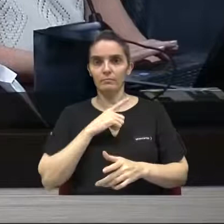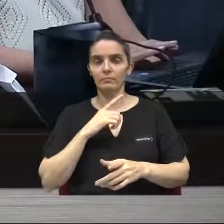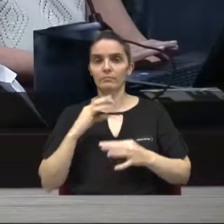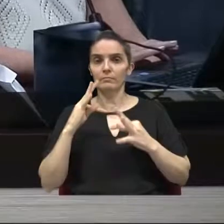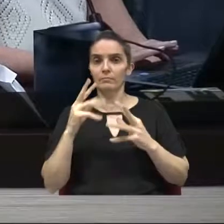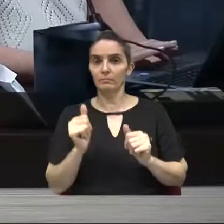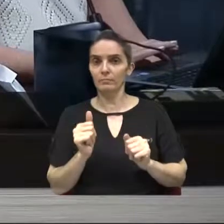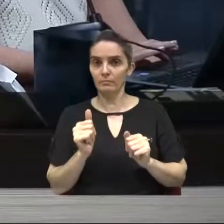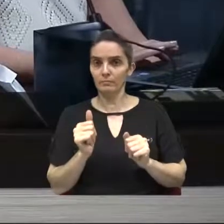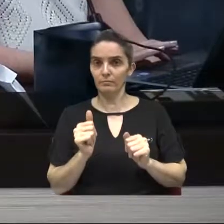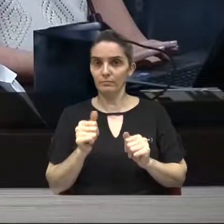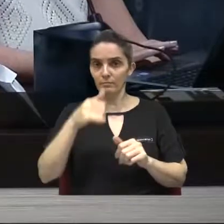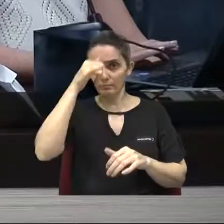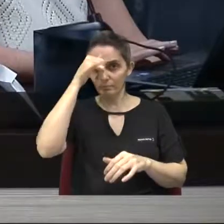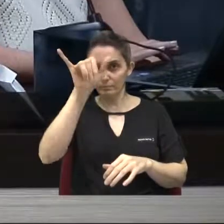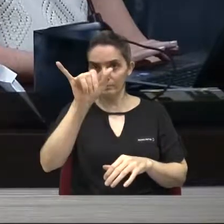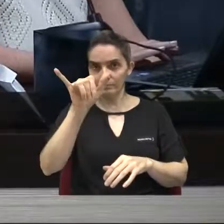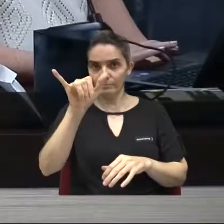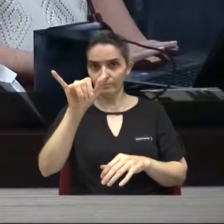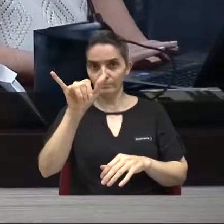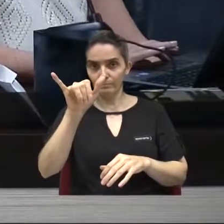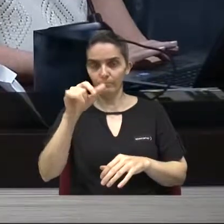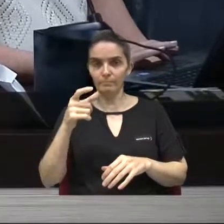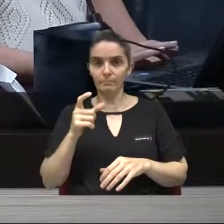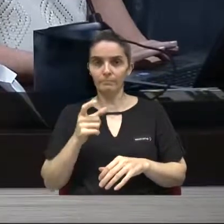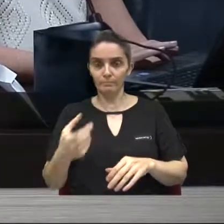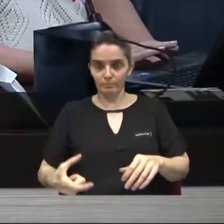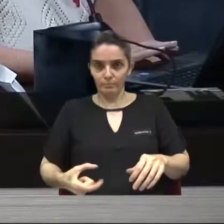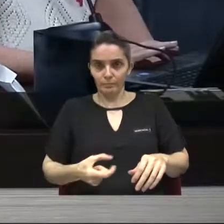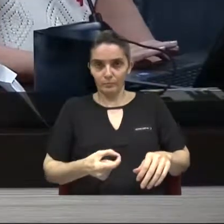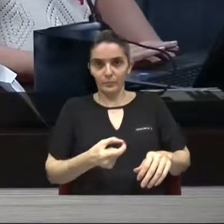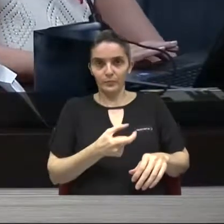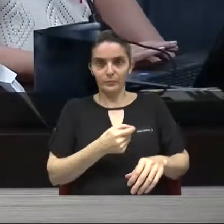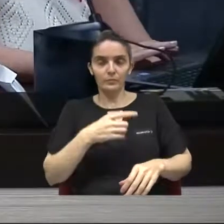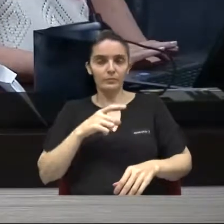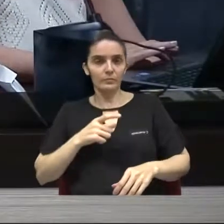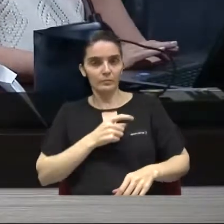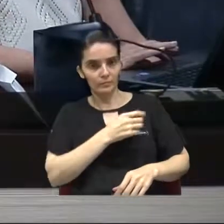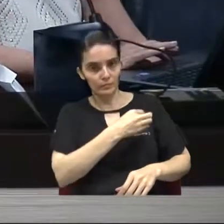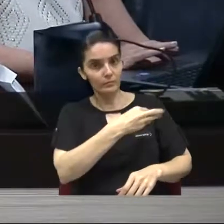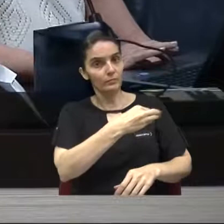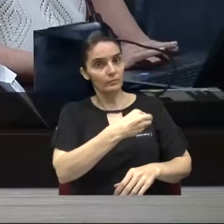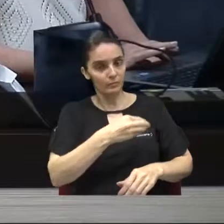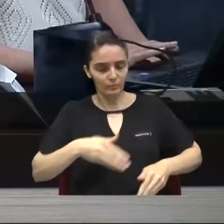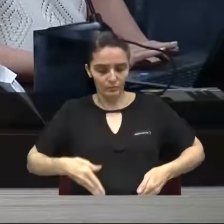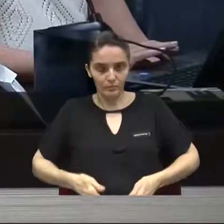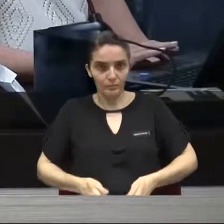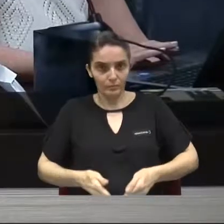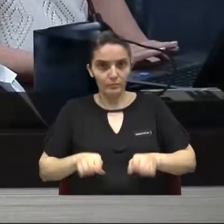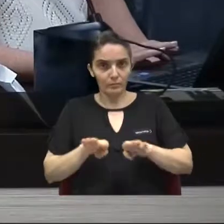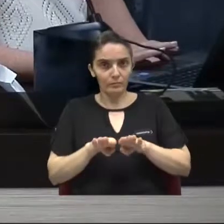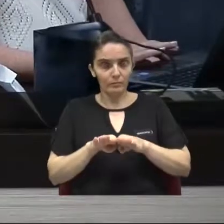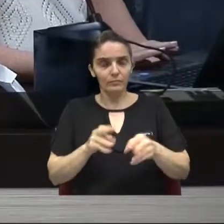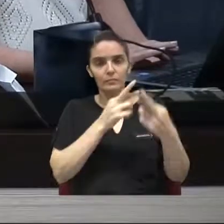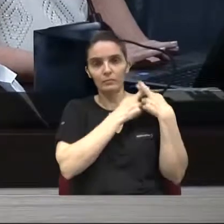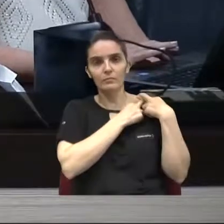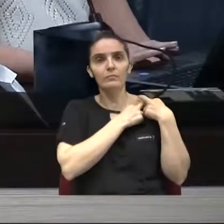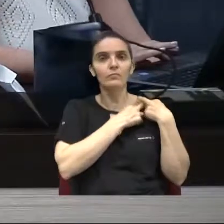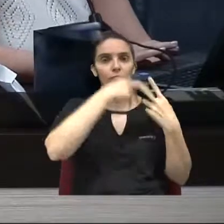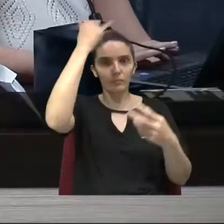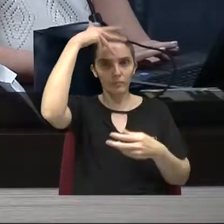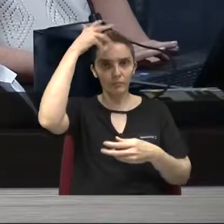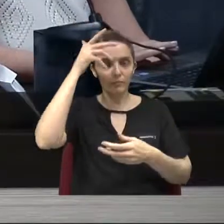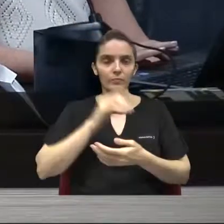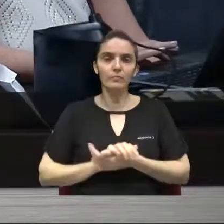para a prevenção e tratamento dos cânceres de colo uterino e de mama. Autoria, vereadora Érica Tanque. Encaminhe-se às comissões